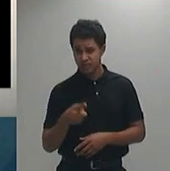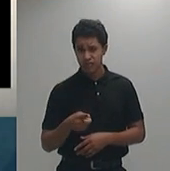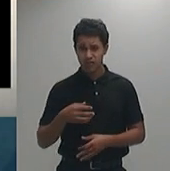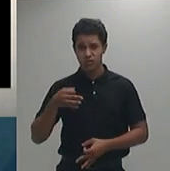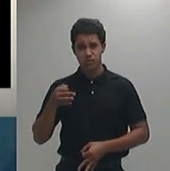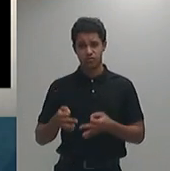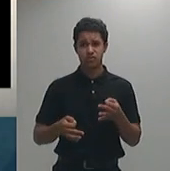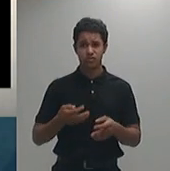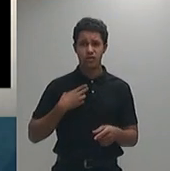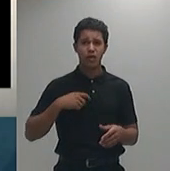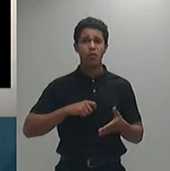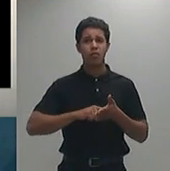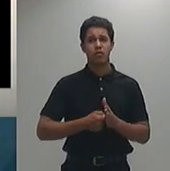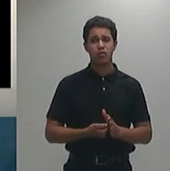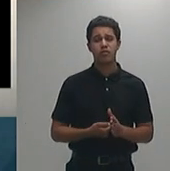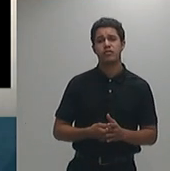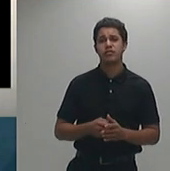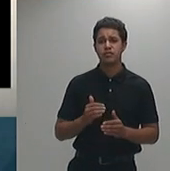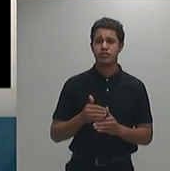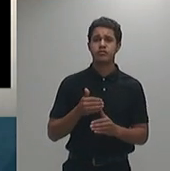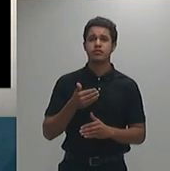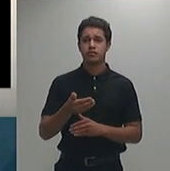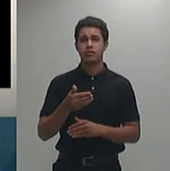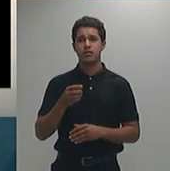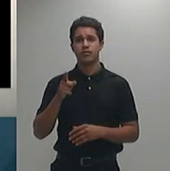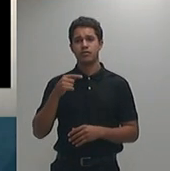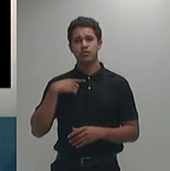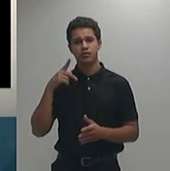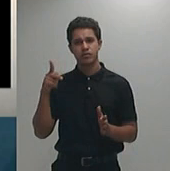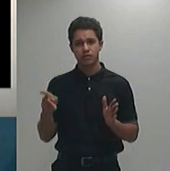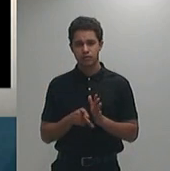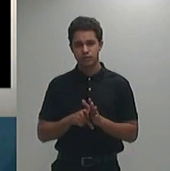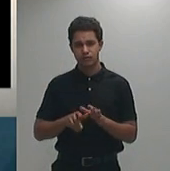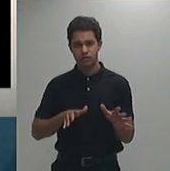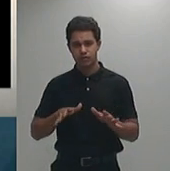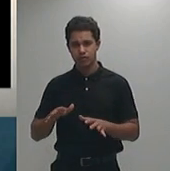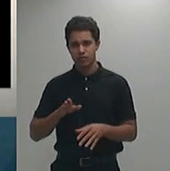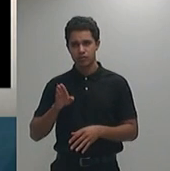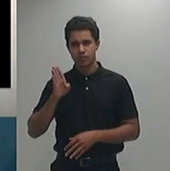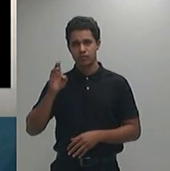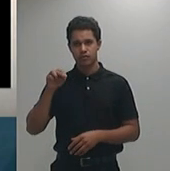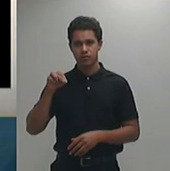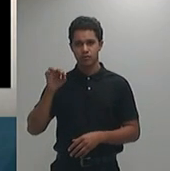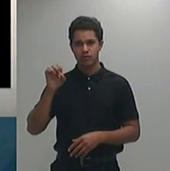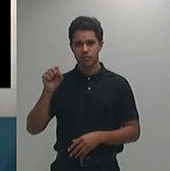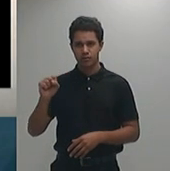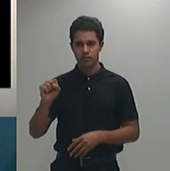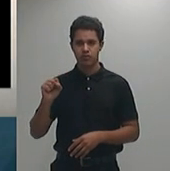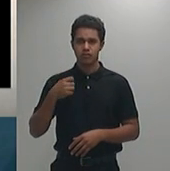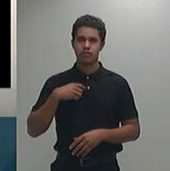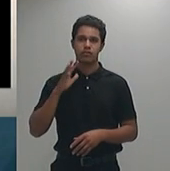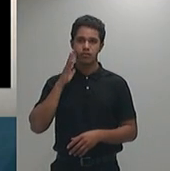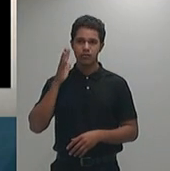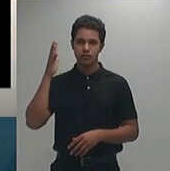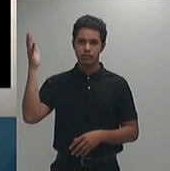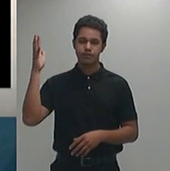daí decorreu arbitragem específica movido pelo BNDS que resultou na